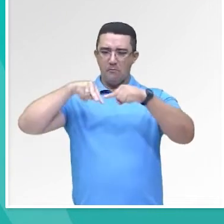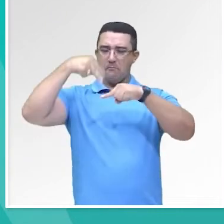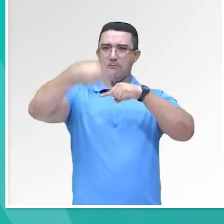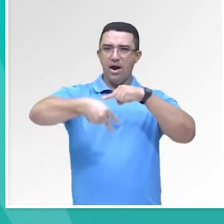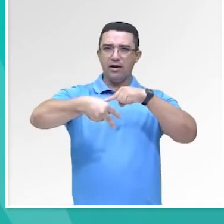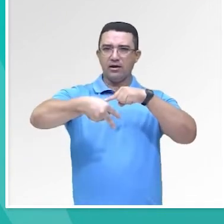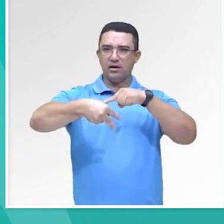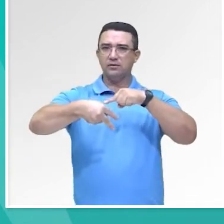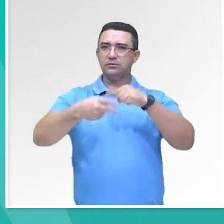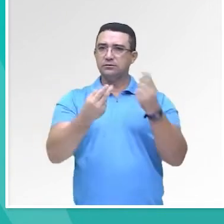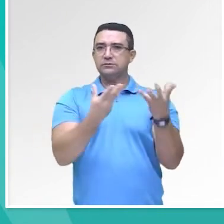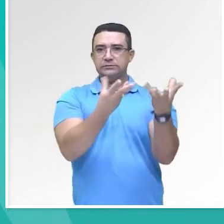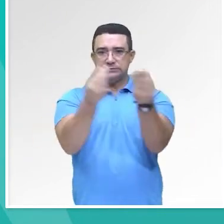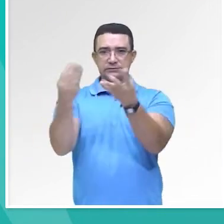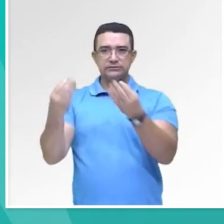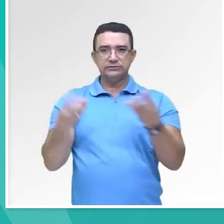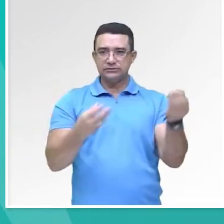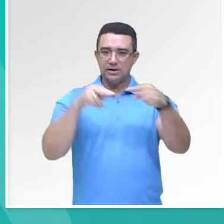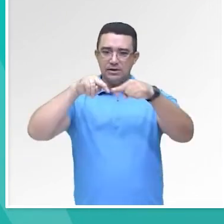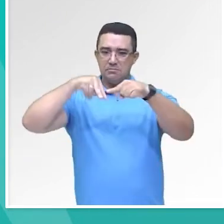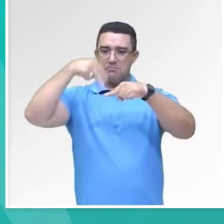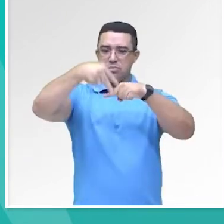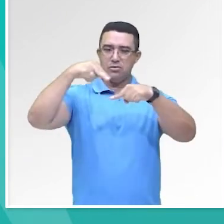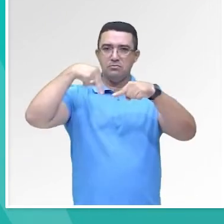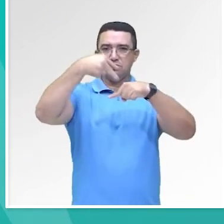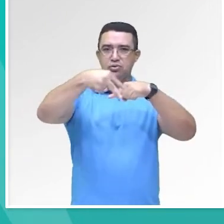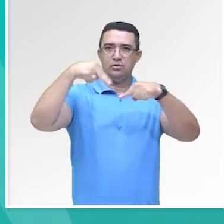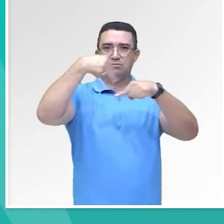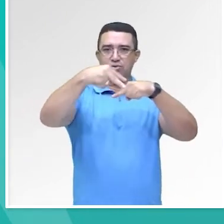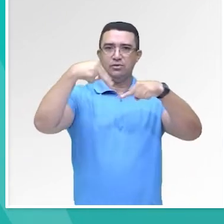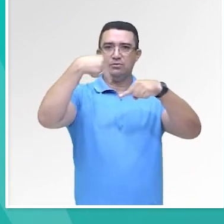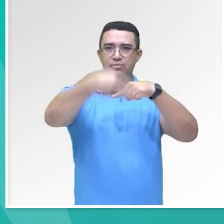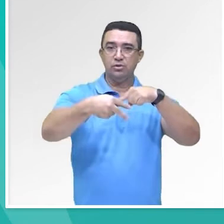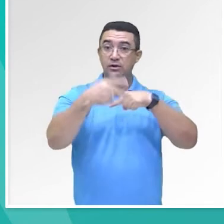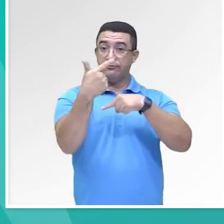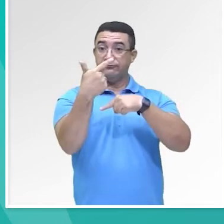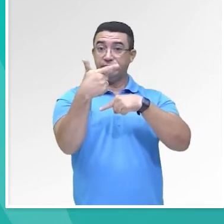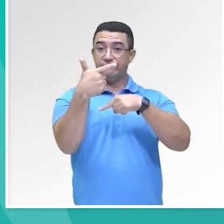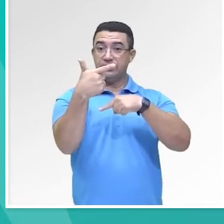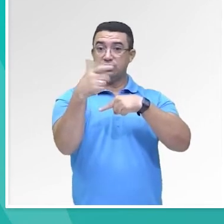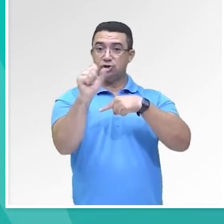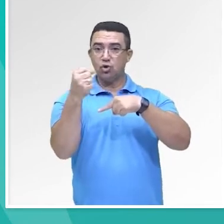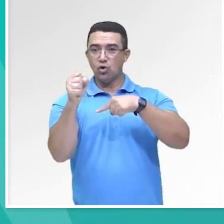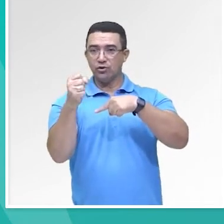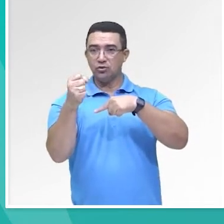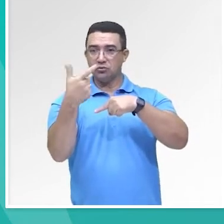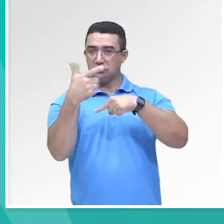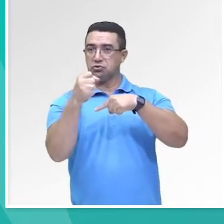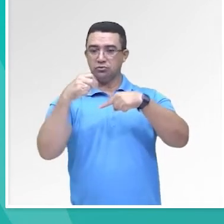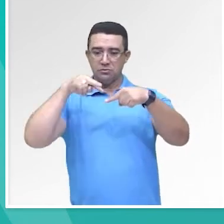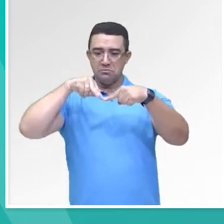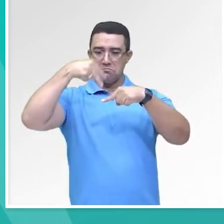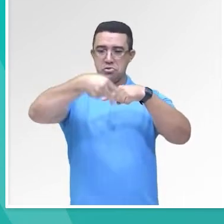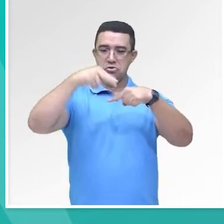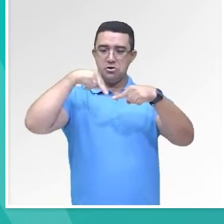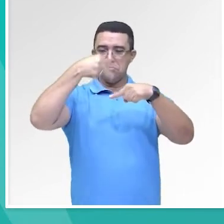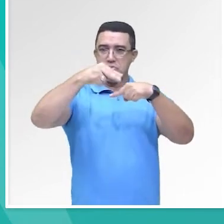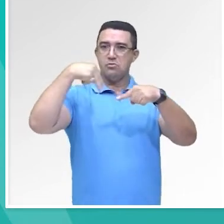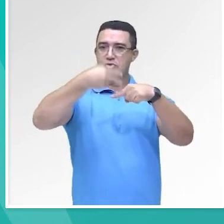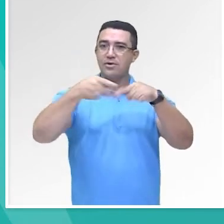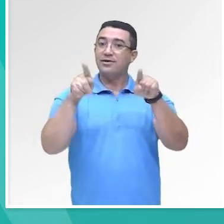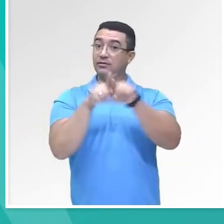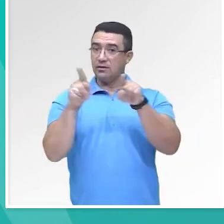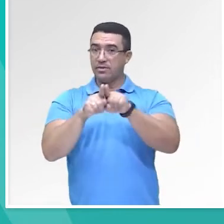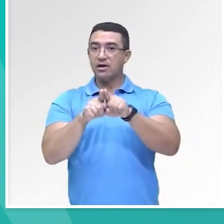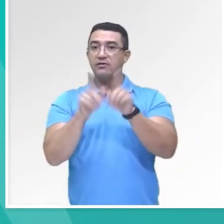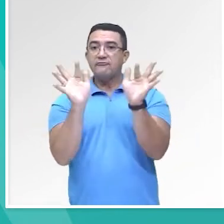um fosso d'água. Essa prova ela é bem diferente. Normalmente as pessoas elas confundem as corridas com